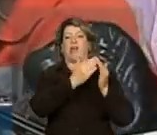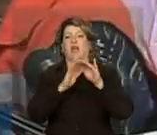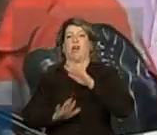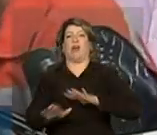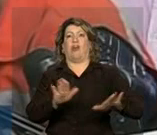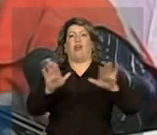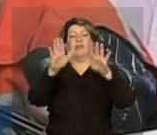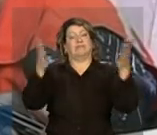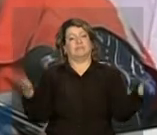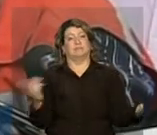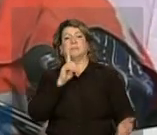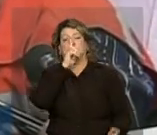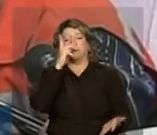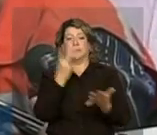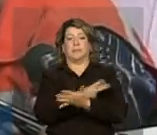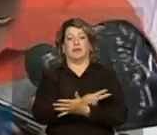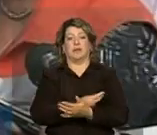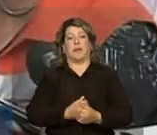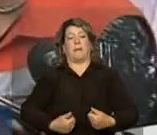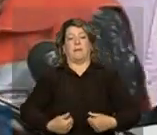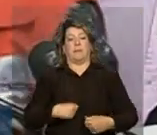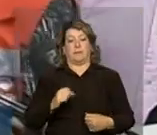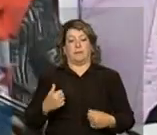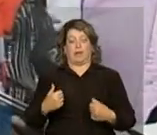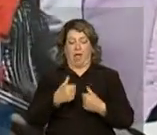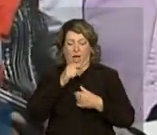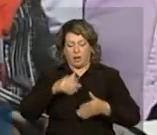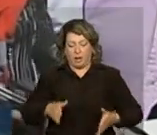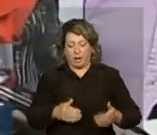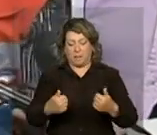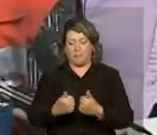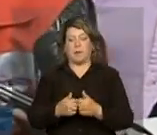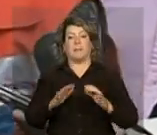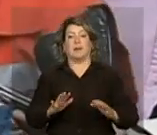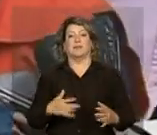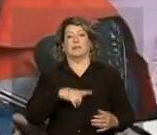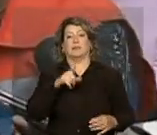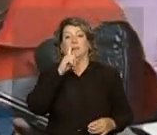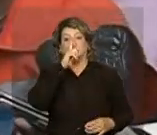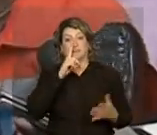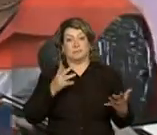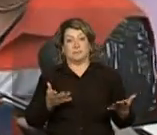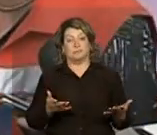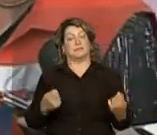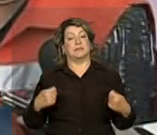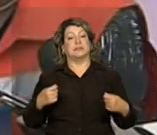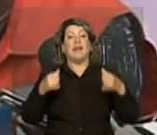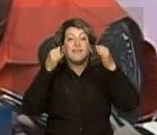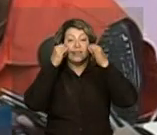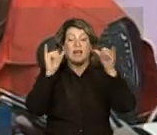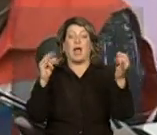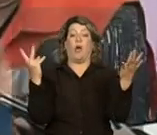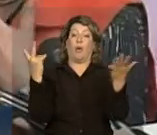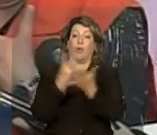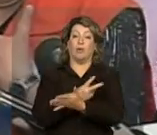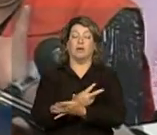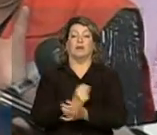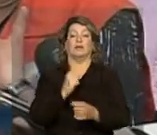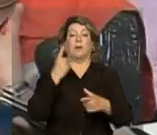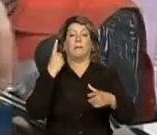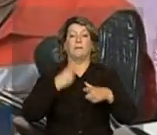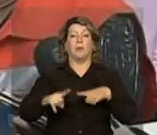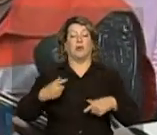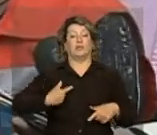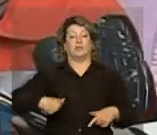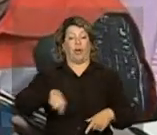porque é muito melhor morar na beira do rio, né? Agora nós vamos ter de tomar medidas e impedir que as consequências dos